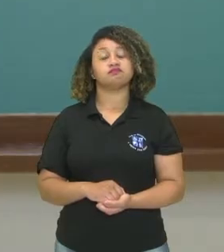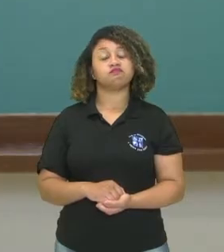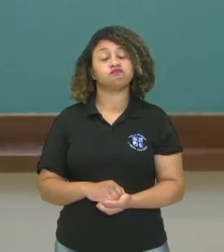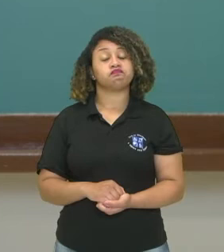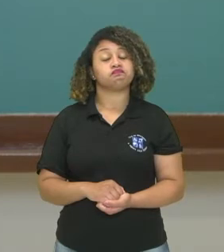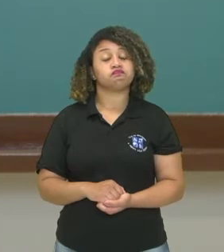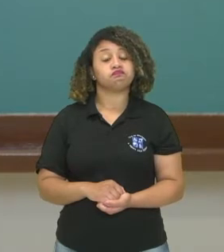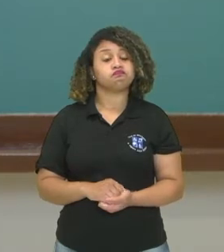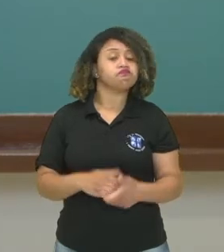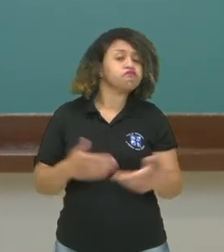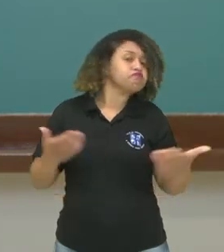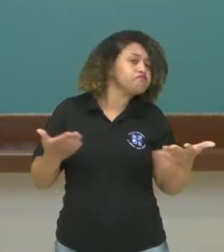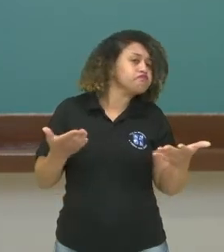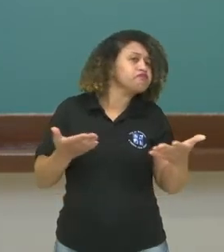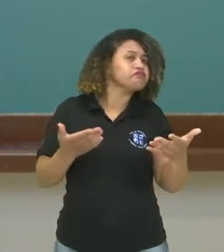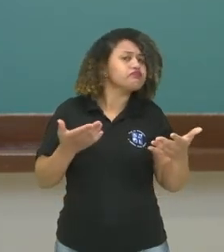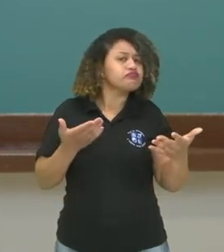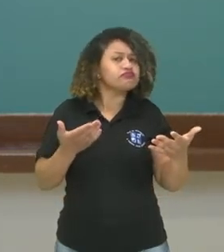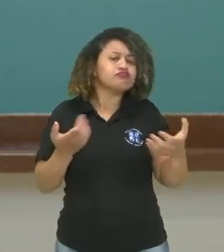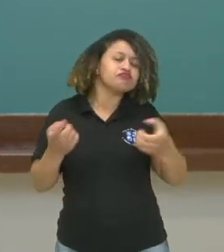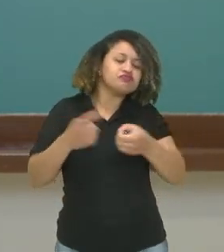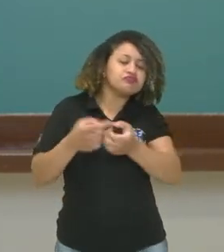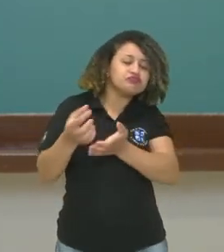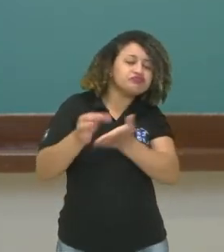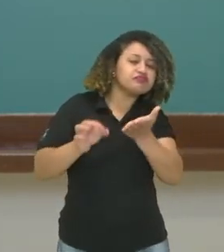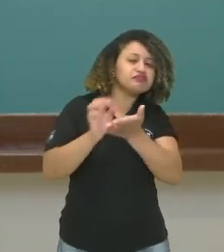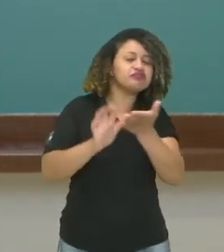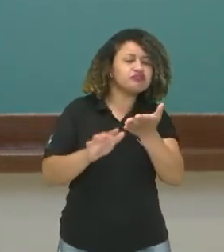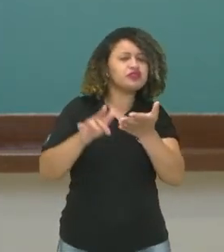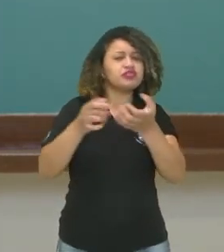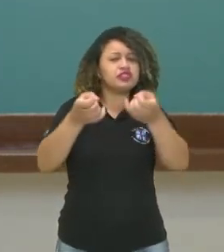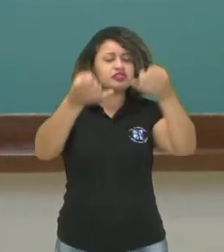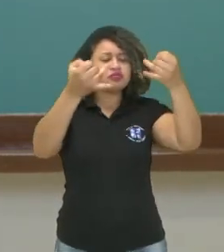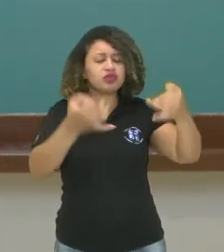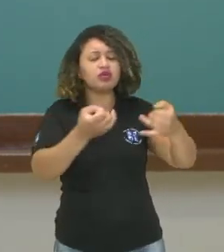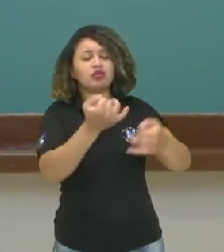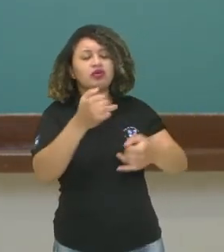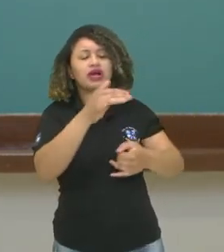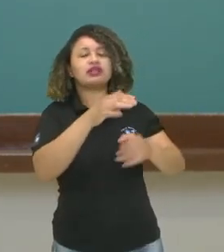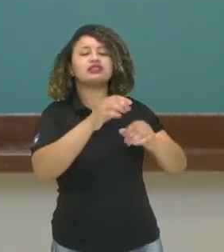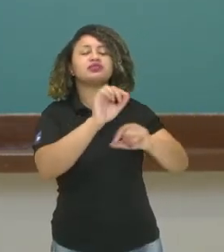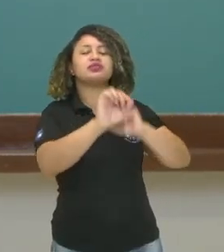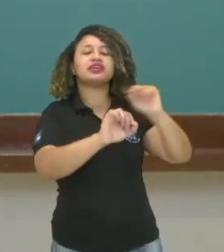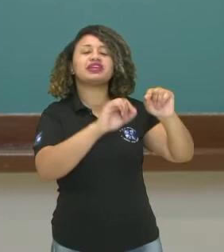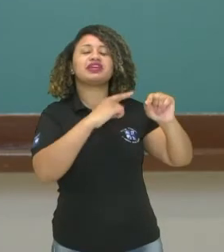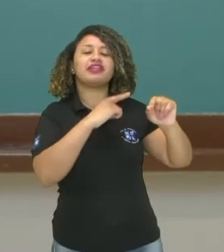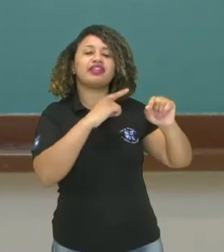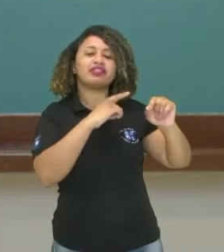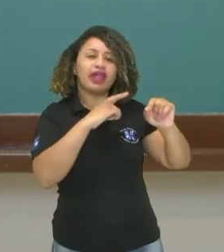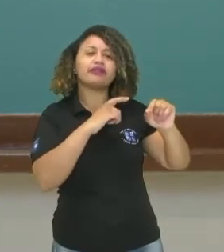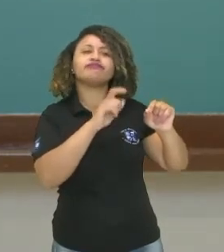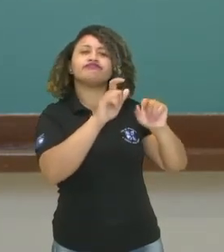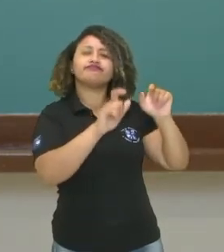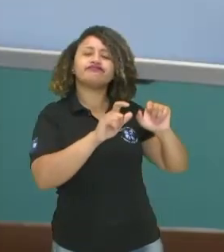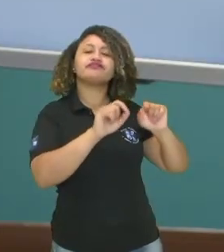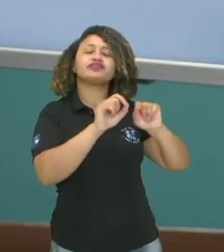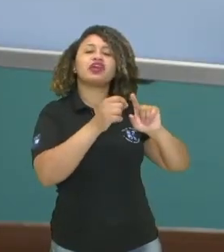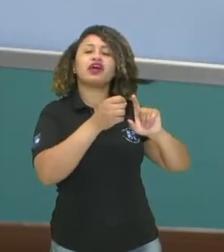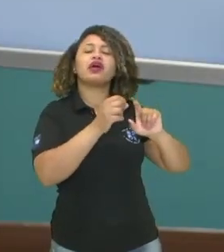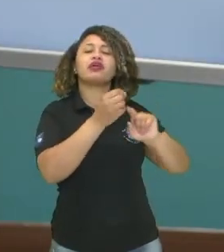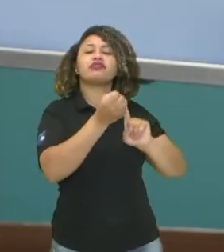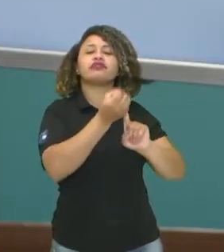Voltamos. Descreveu quais elementos verbais e não verbais existem nessa charge e também que